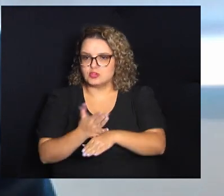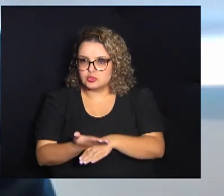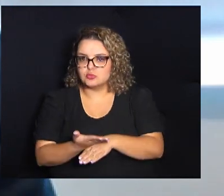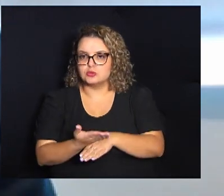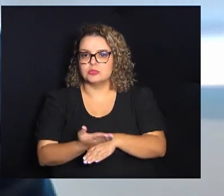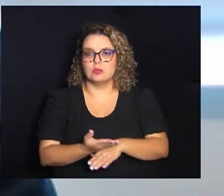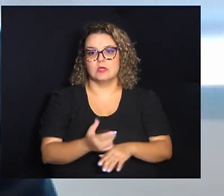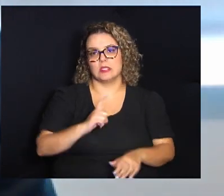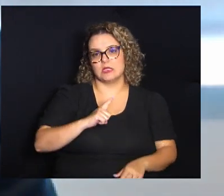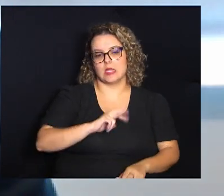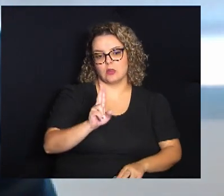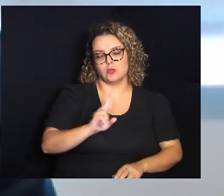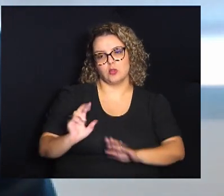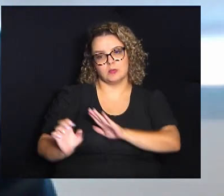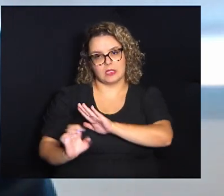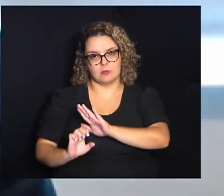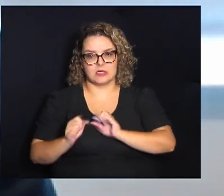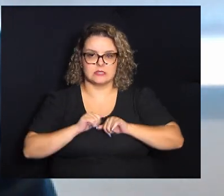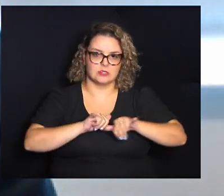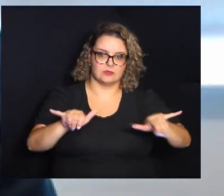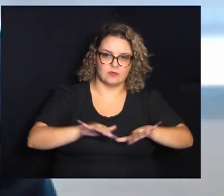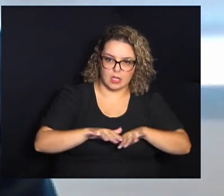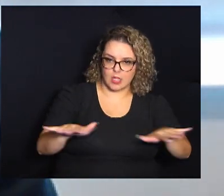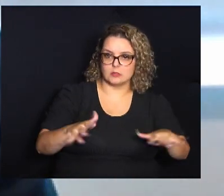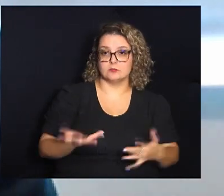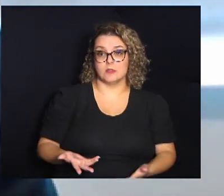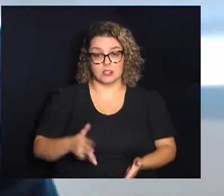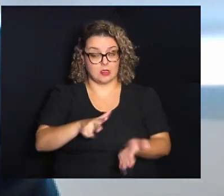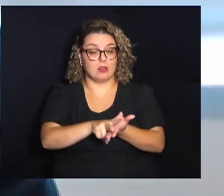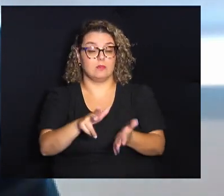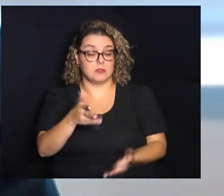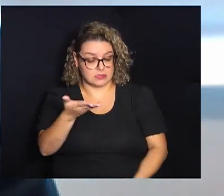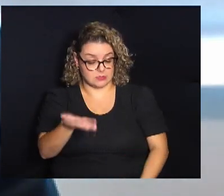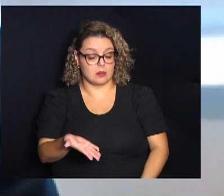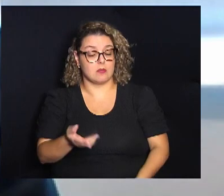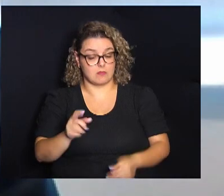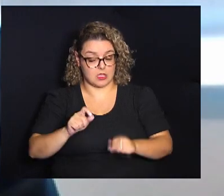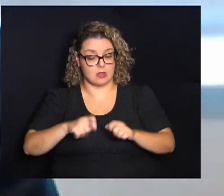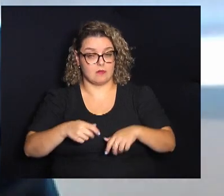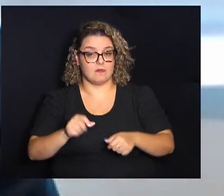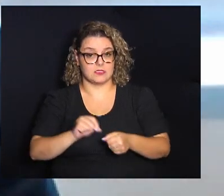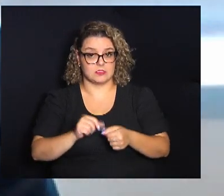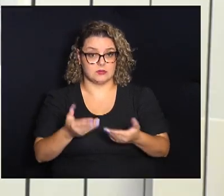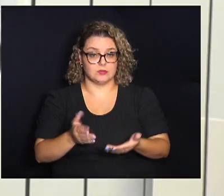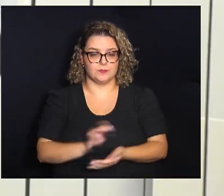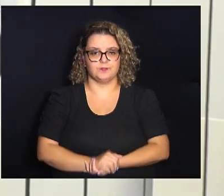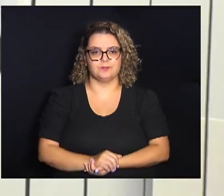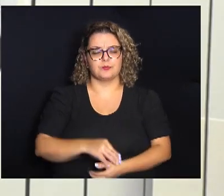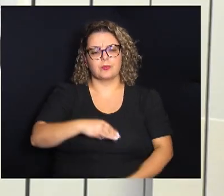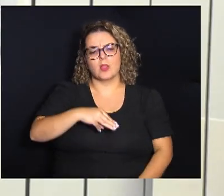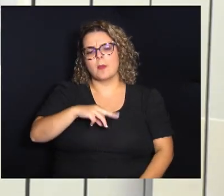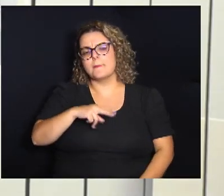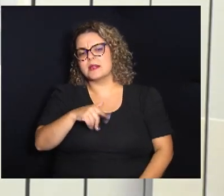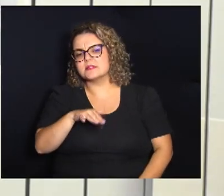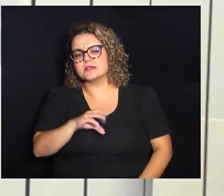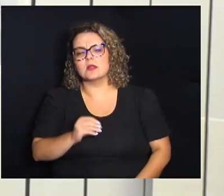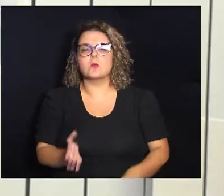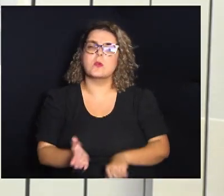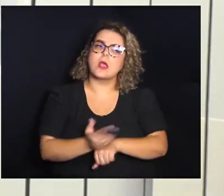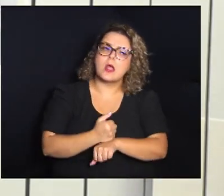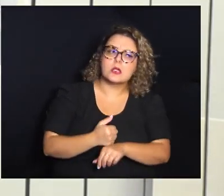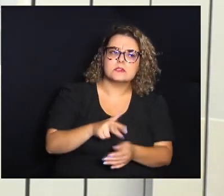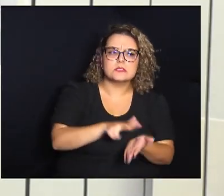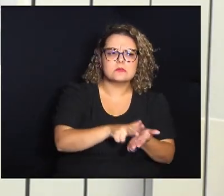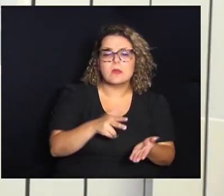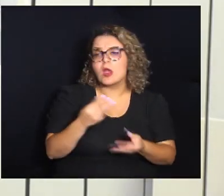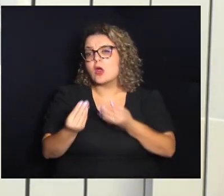fiscalização e arrecadação. E a regulamentação vem justamente para isso. Ô Marcelo, antes desta regulamentação, como que